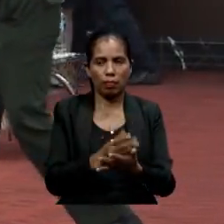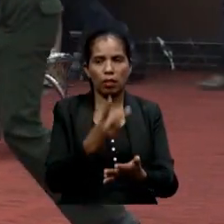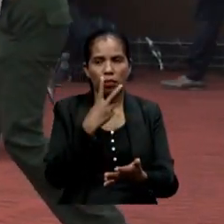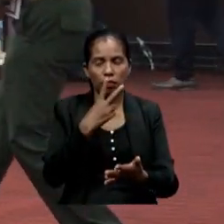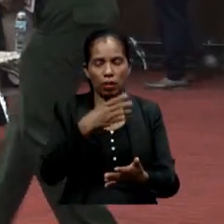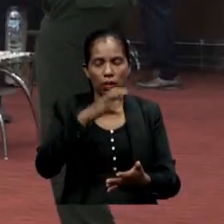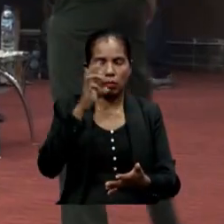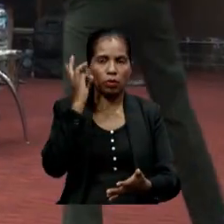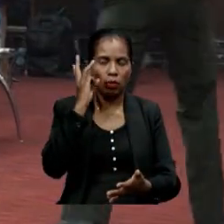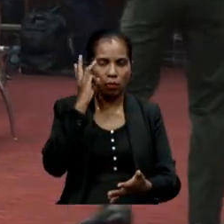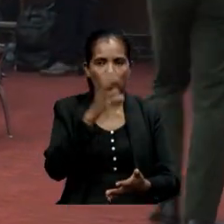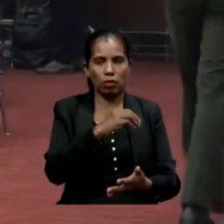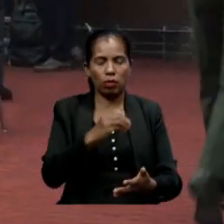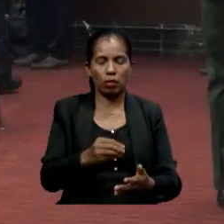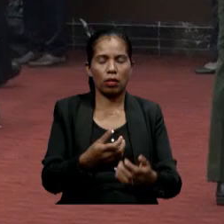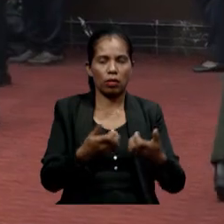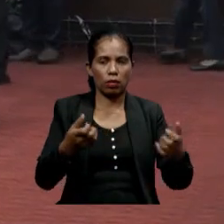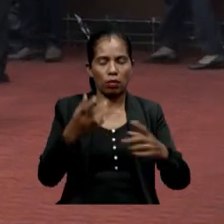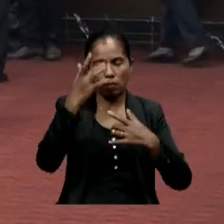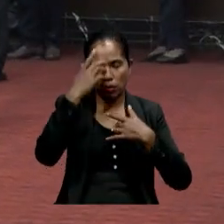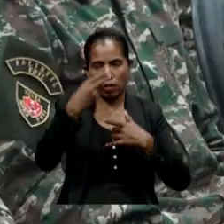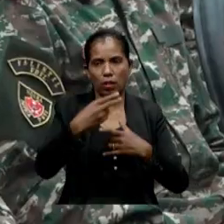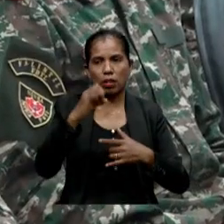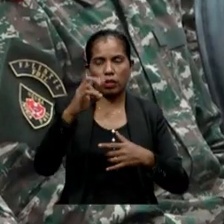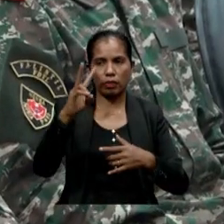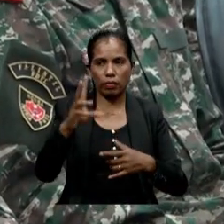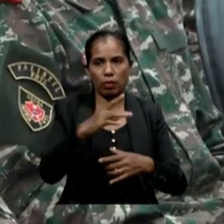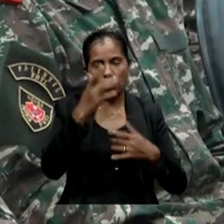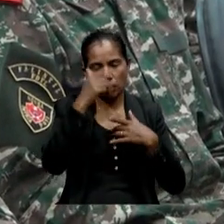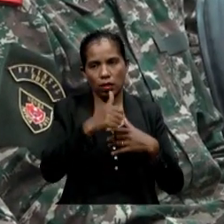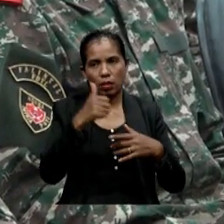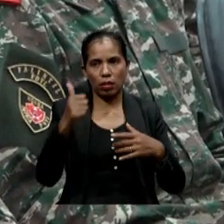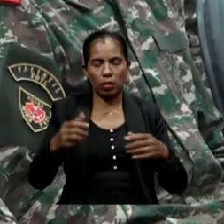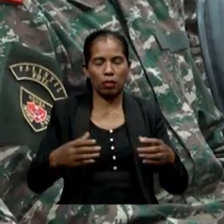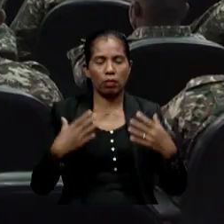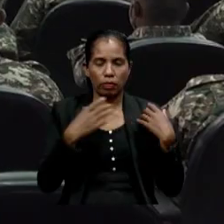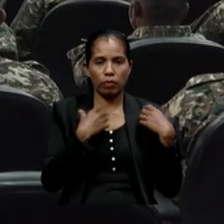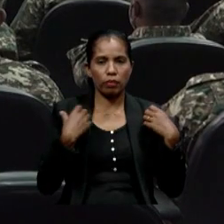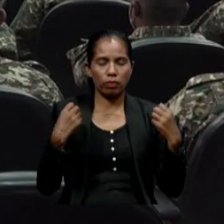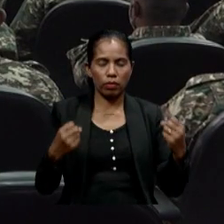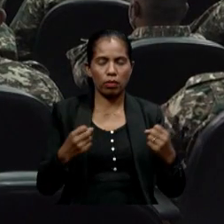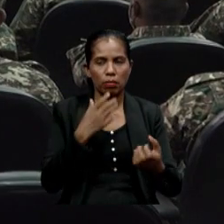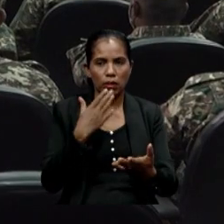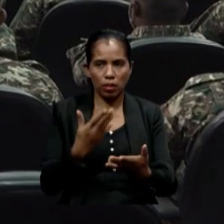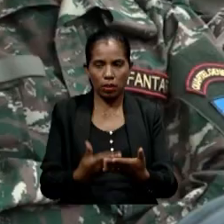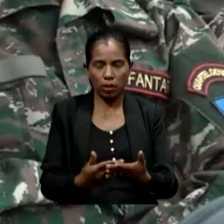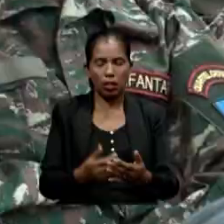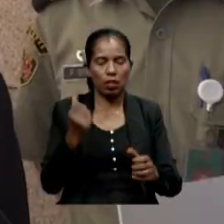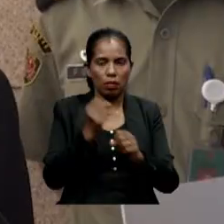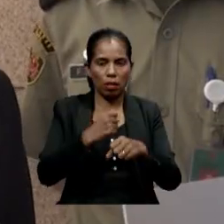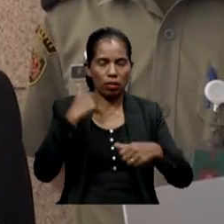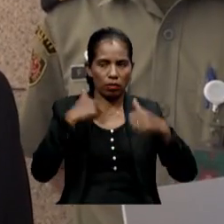remutua, no mostra do ano, os moras HIV, no mora sira seluk, atua grande força saudável, o de halau atividade militar nian